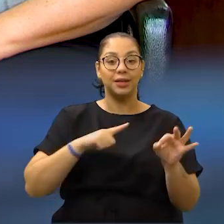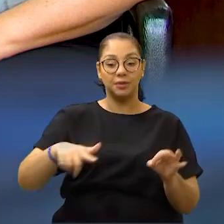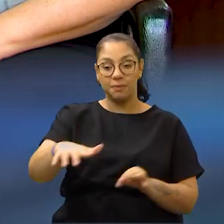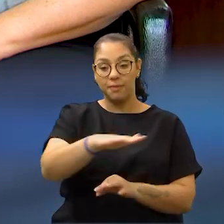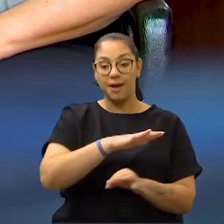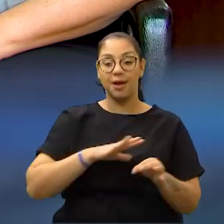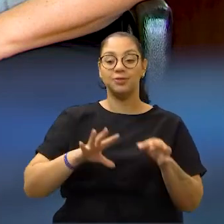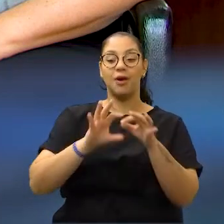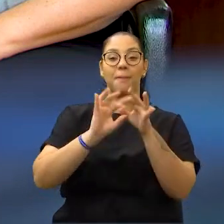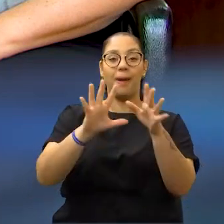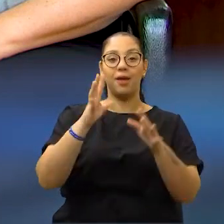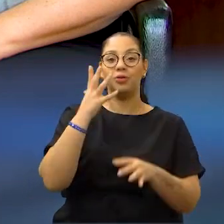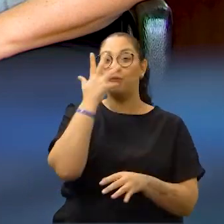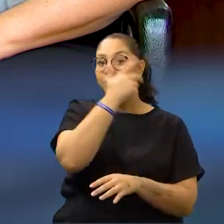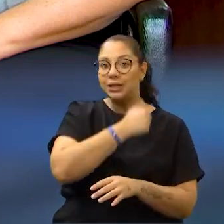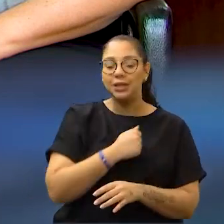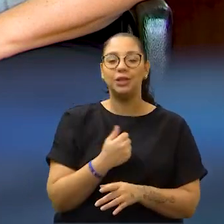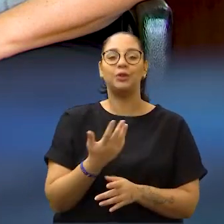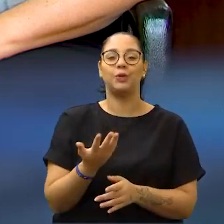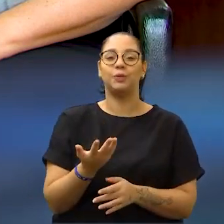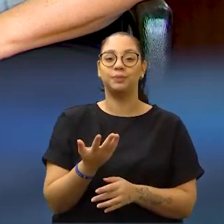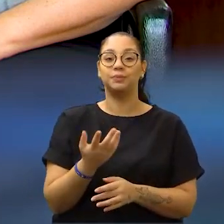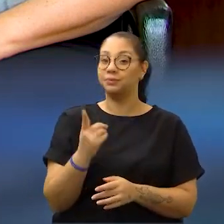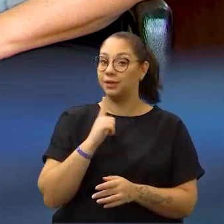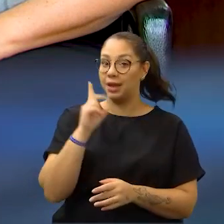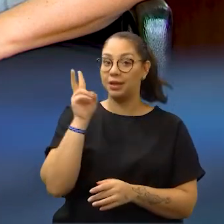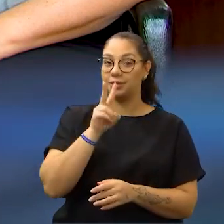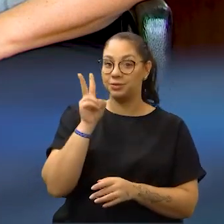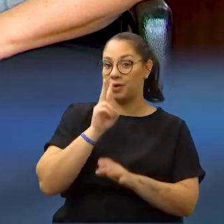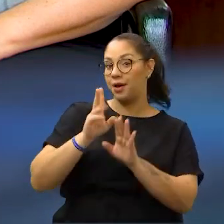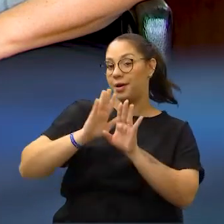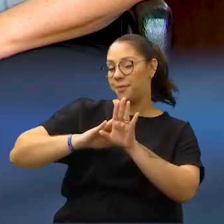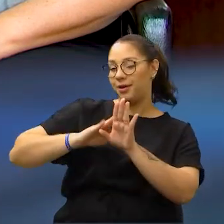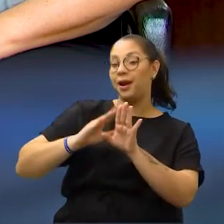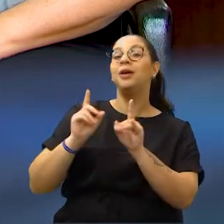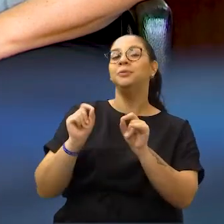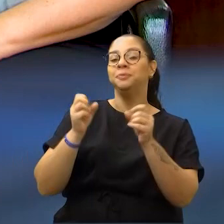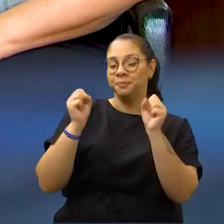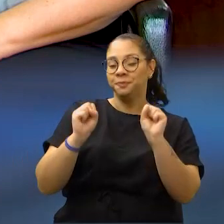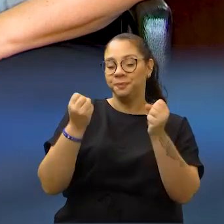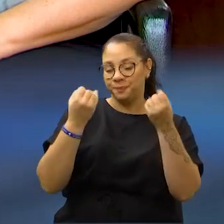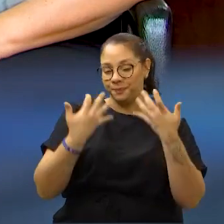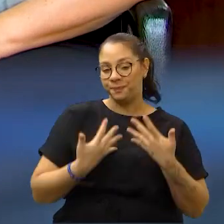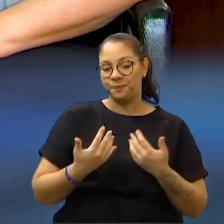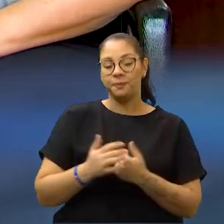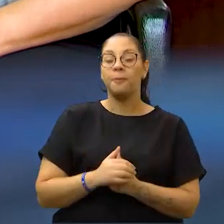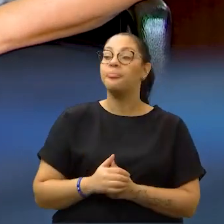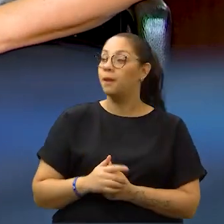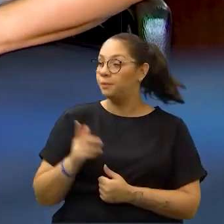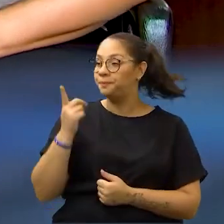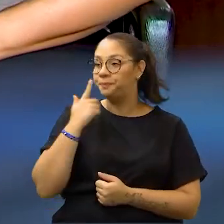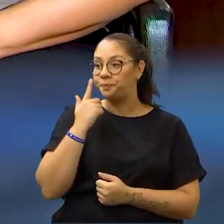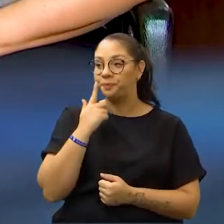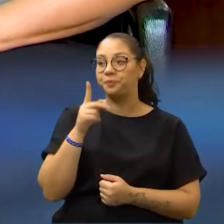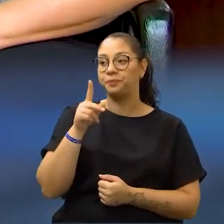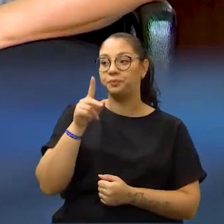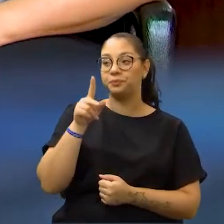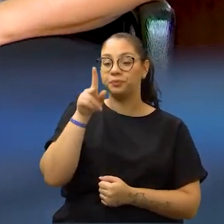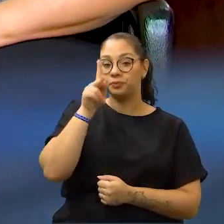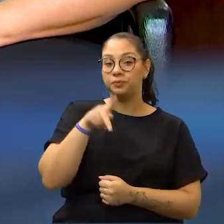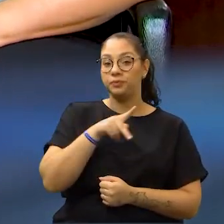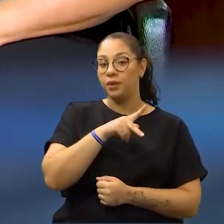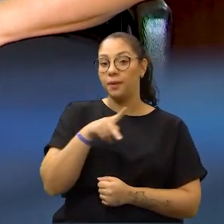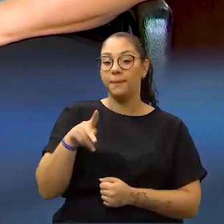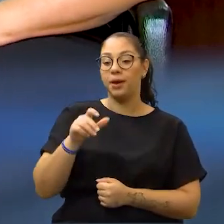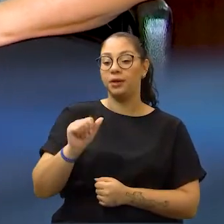espaço aberto, bonito, tem a história aí por trás para contar, né? Olha, Padre Haroldo chegou no Brasil